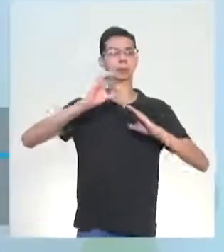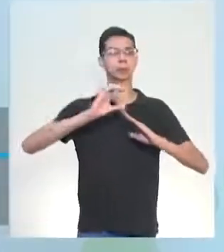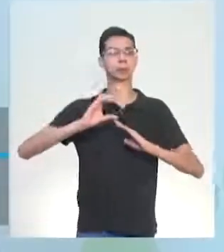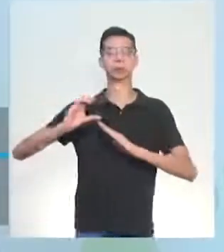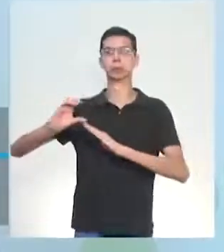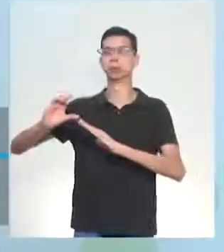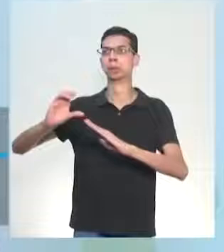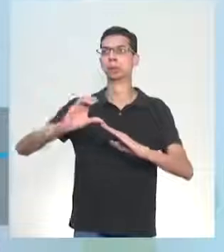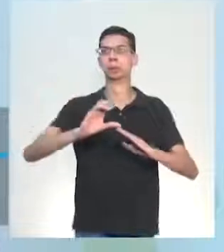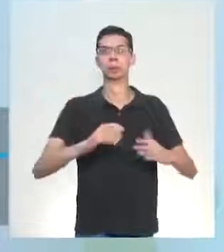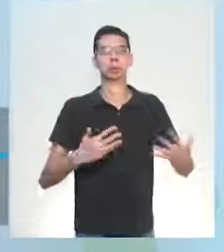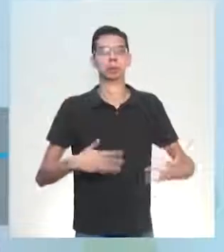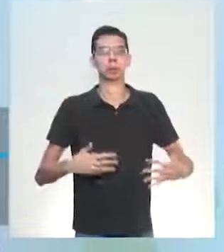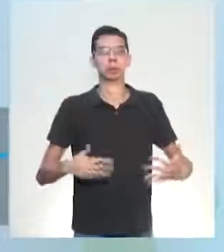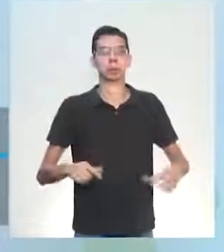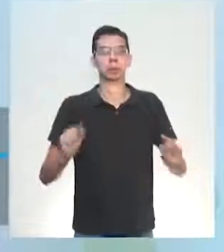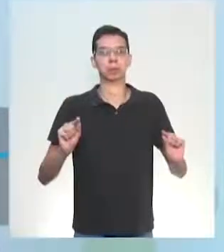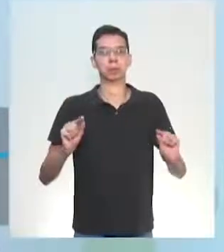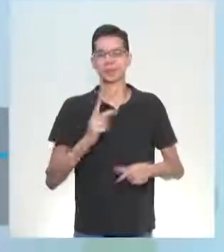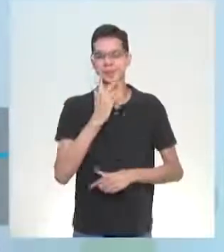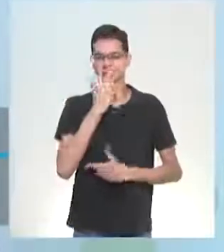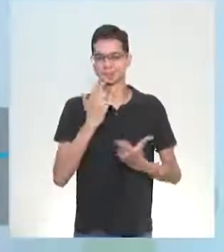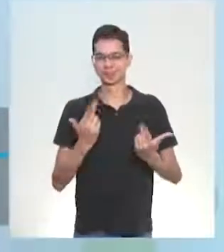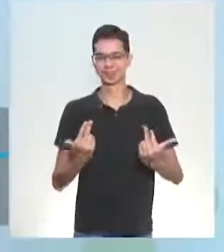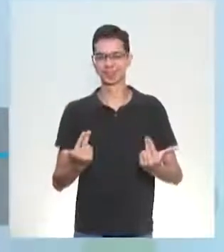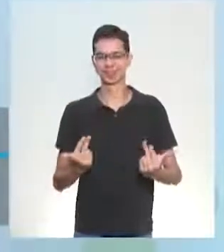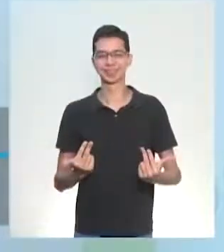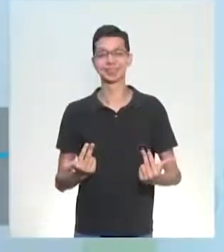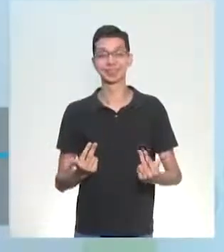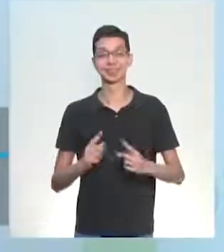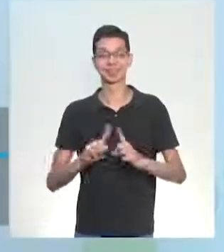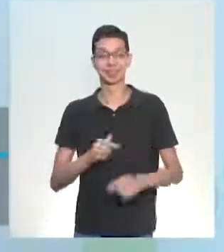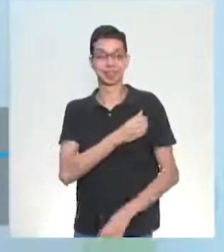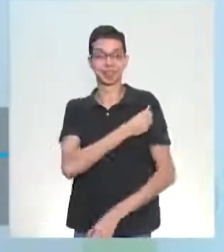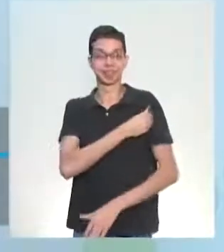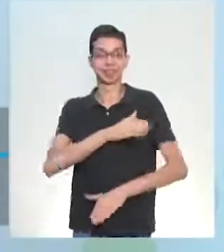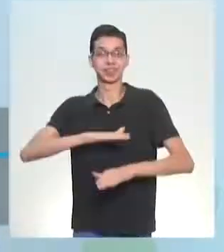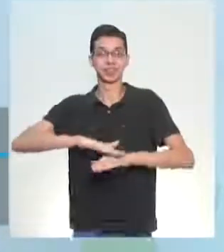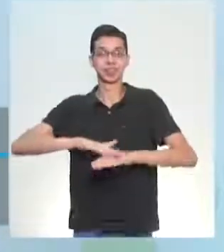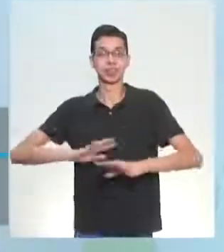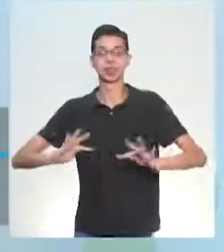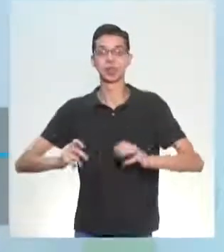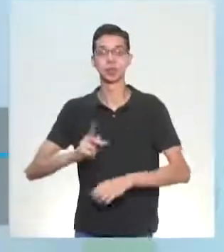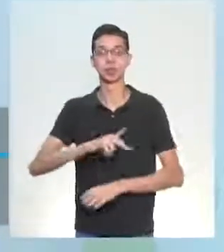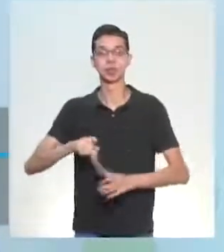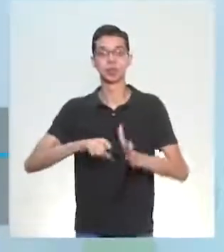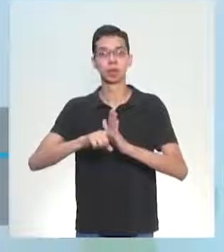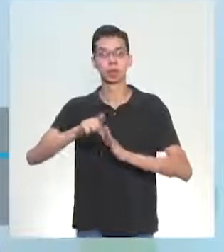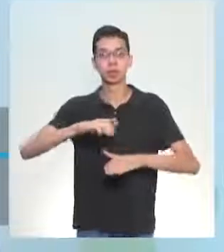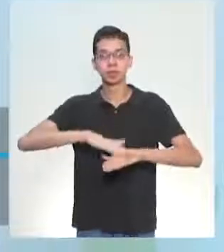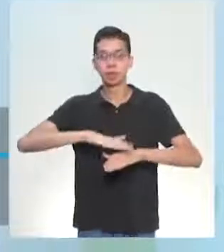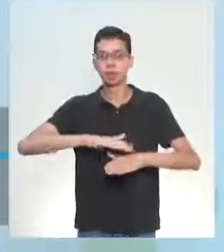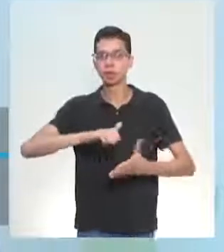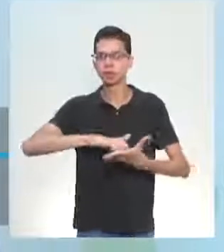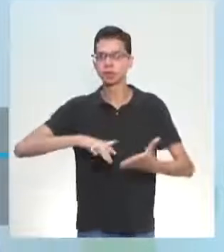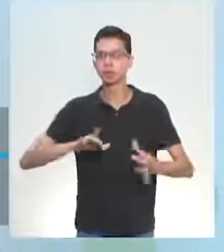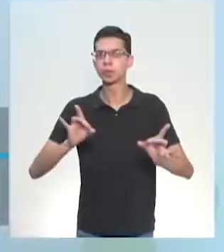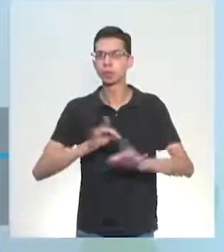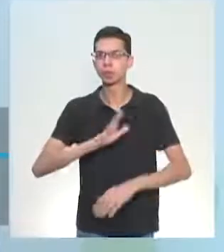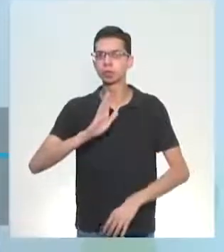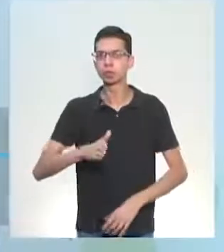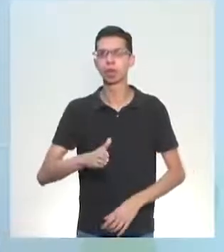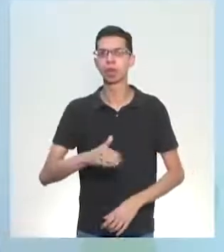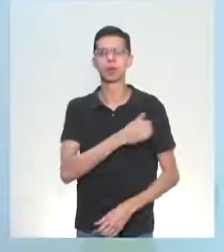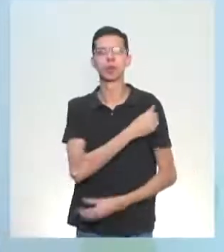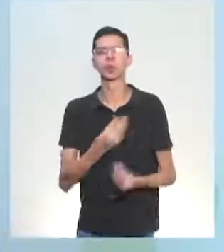que está fazendo, ou que faz as tarefas, está tudo em dia. Quando o professor pergunta, você entregou a tarefa? Como que esse aluno fica?